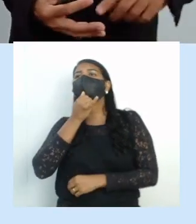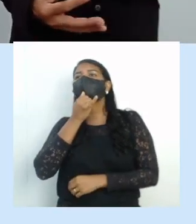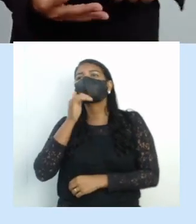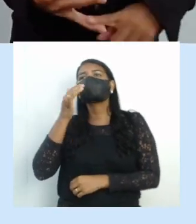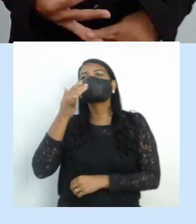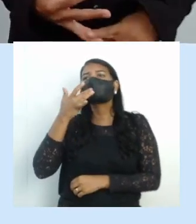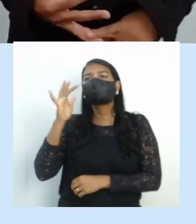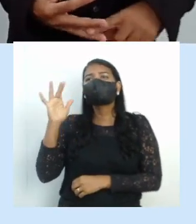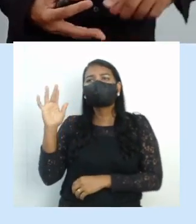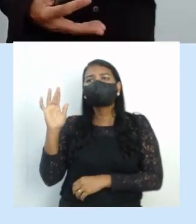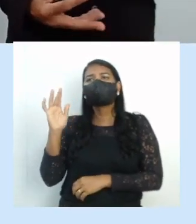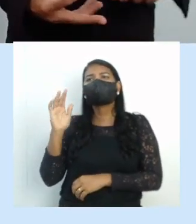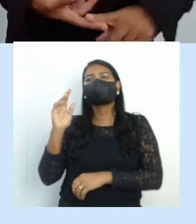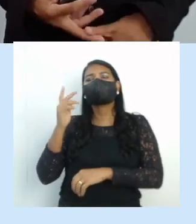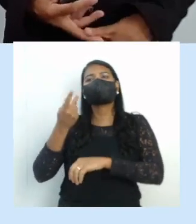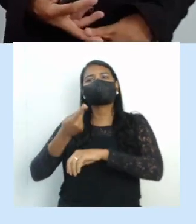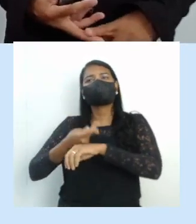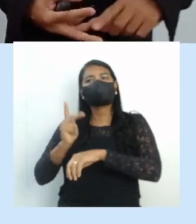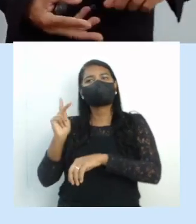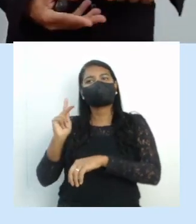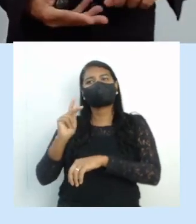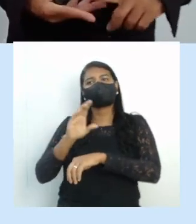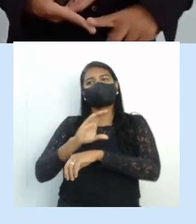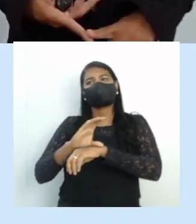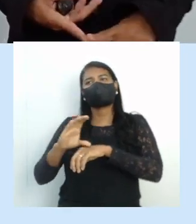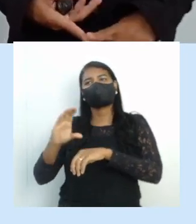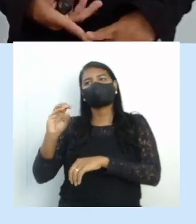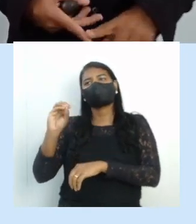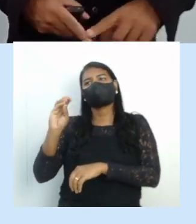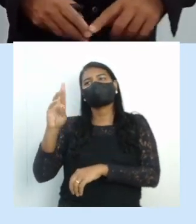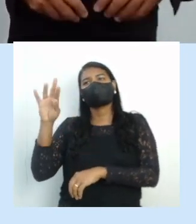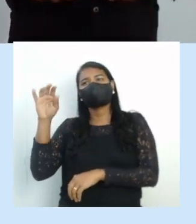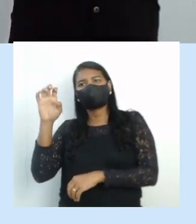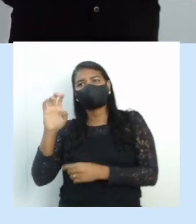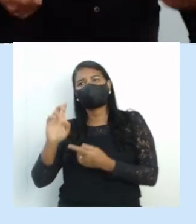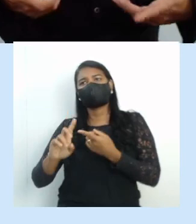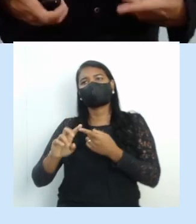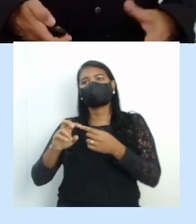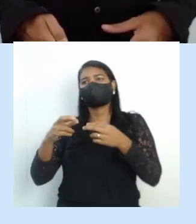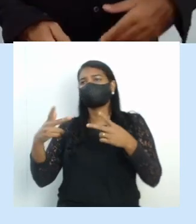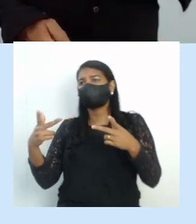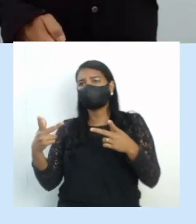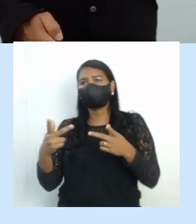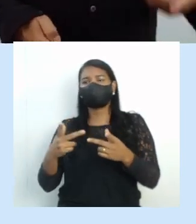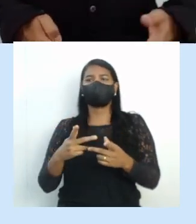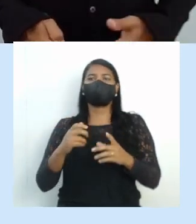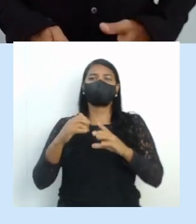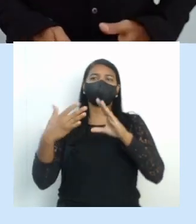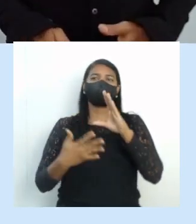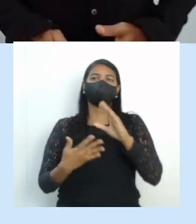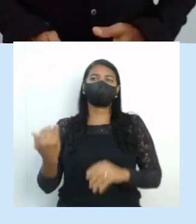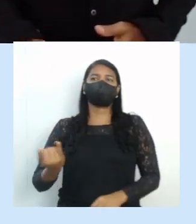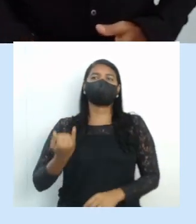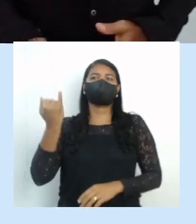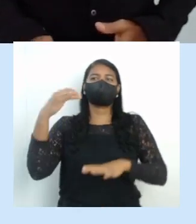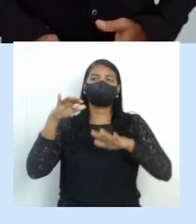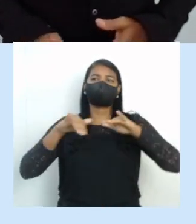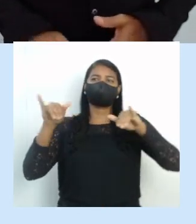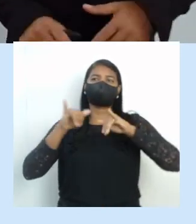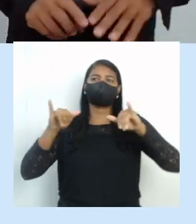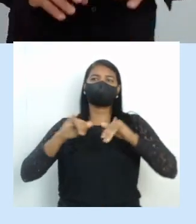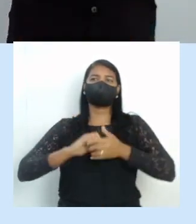ouro, platina, cobre, estanho, e vão trazer ali importantes